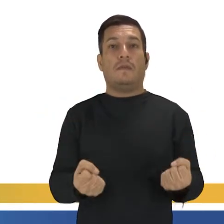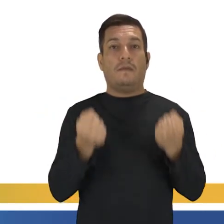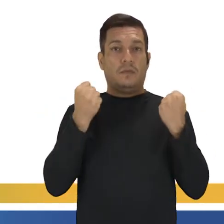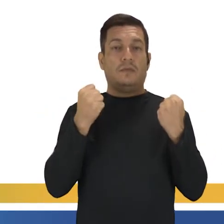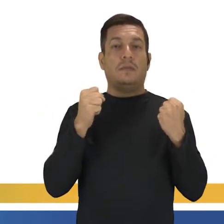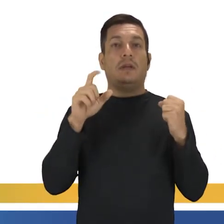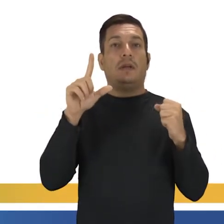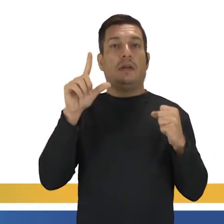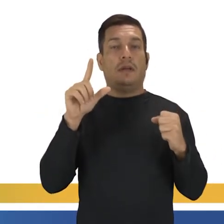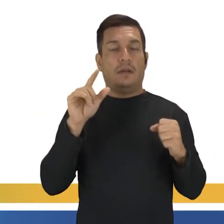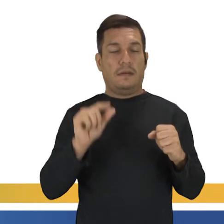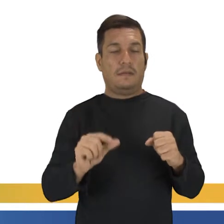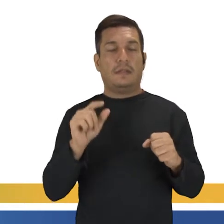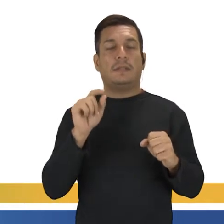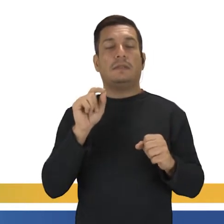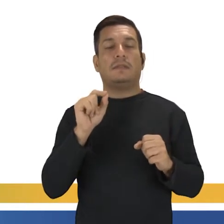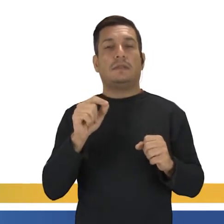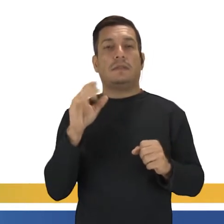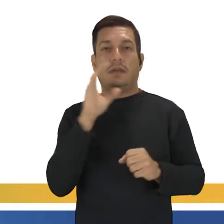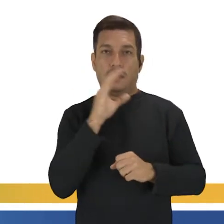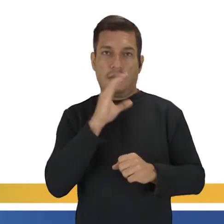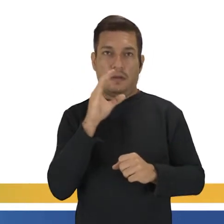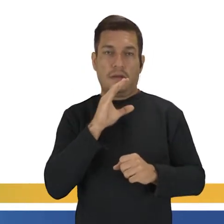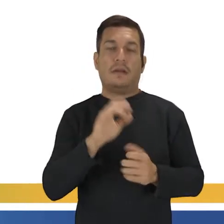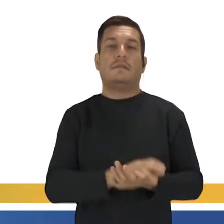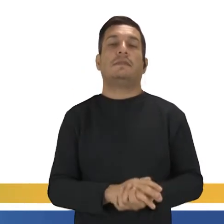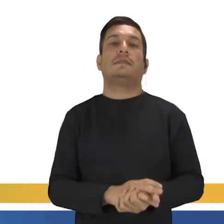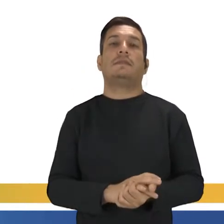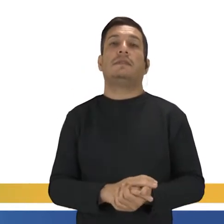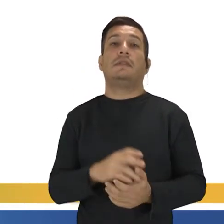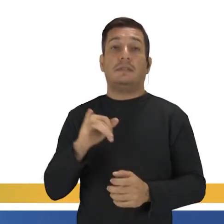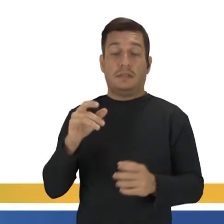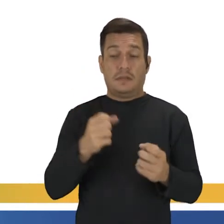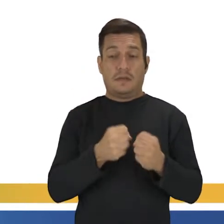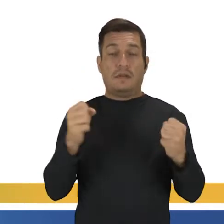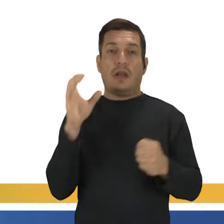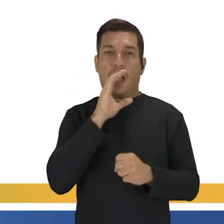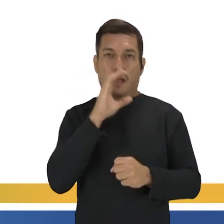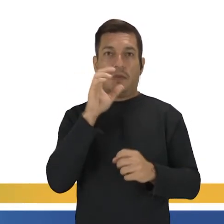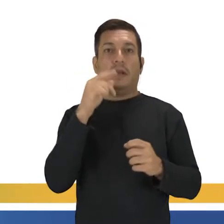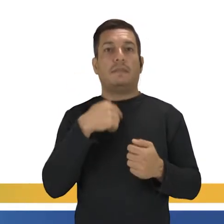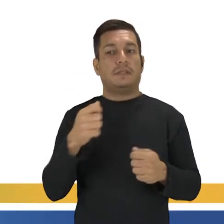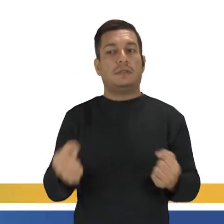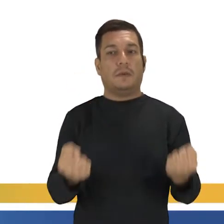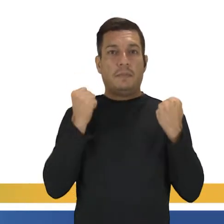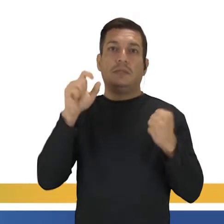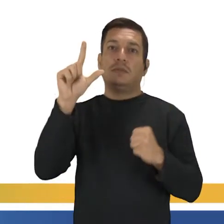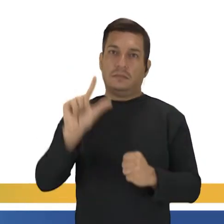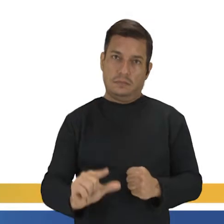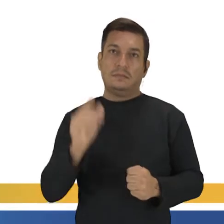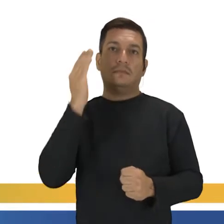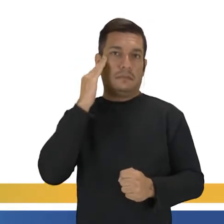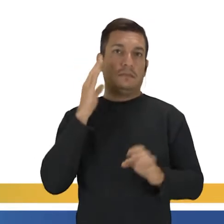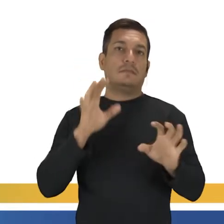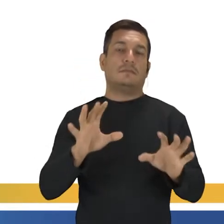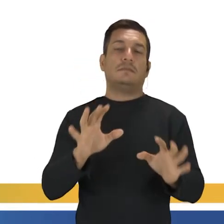intensidade? É o peso movimentado, é a velocidade com que você vai fazer. Então, assim, eles sempre vão trabalhar de